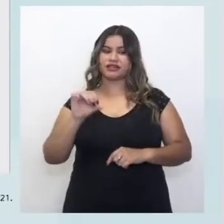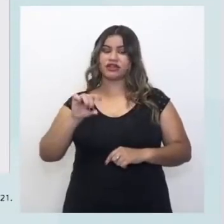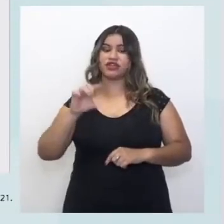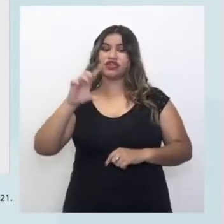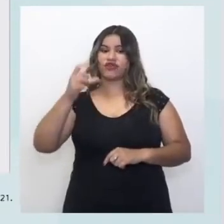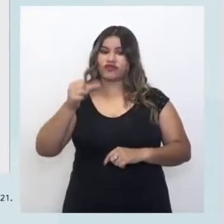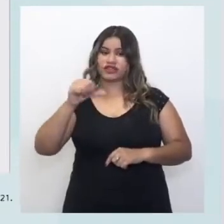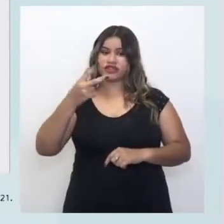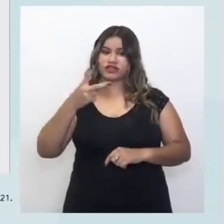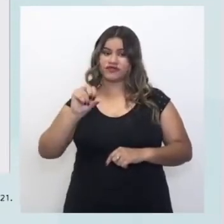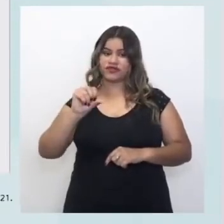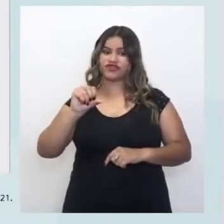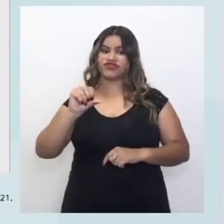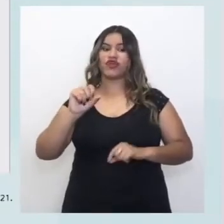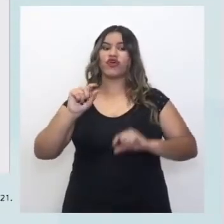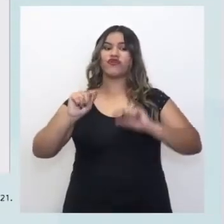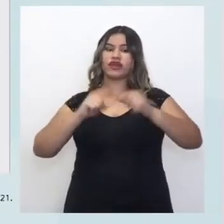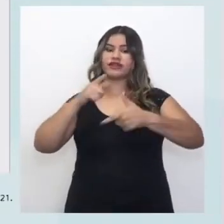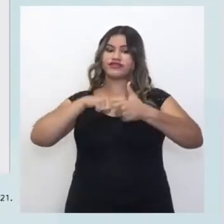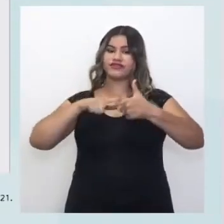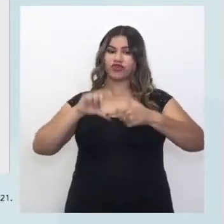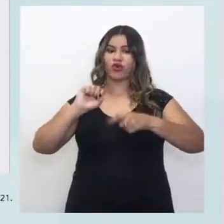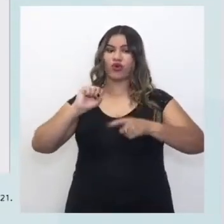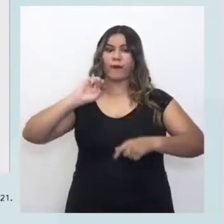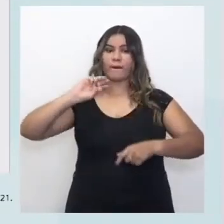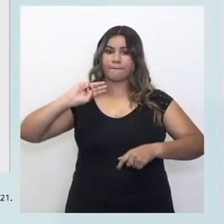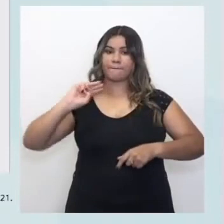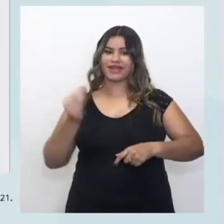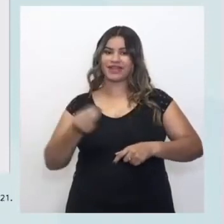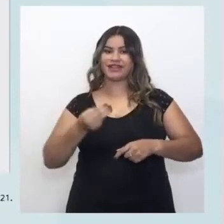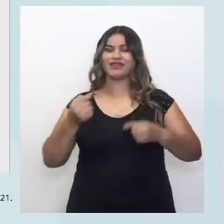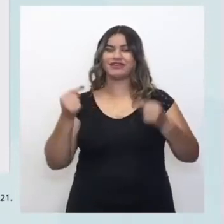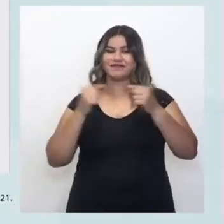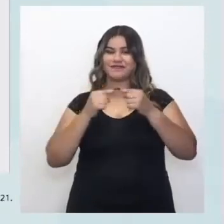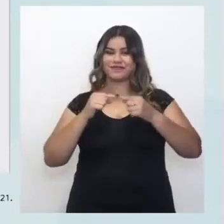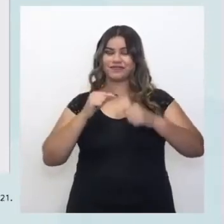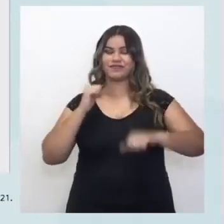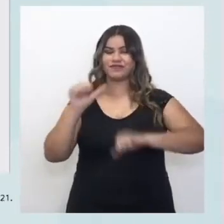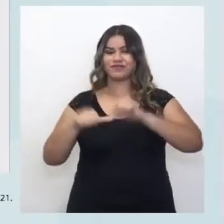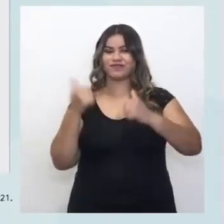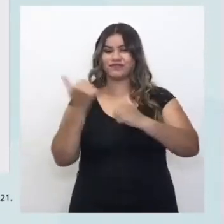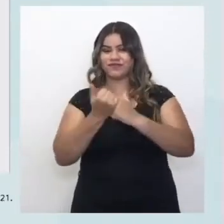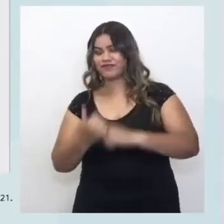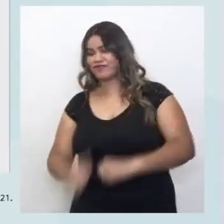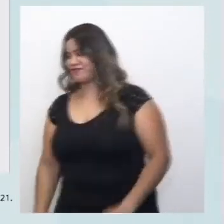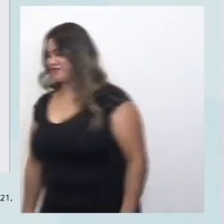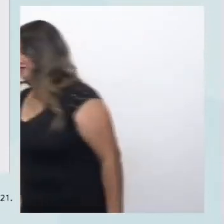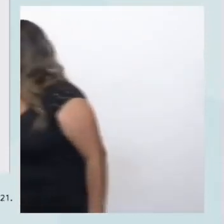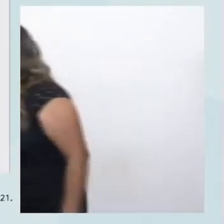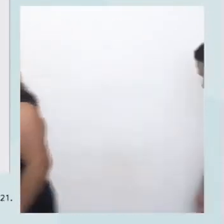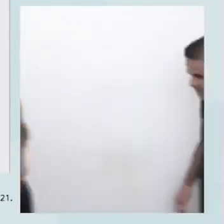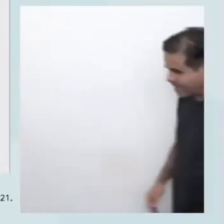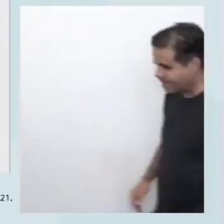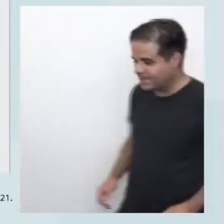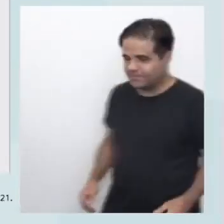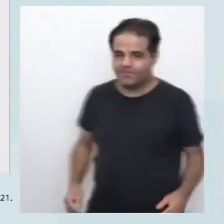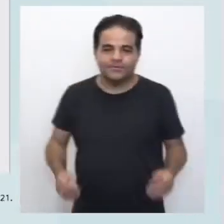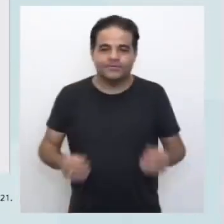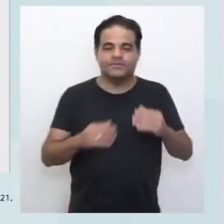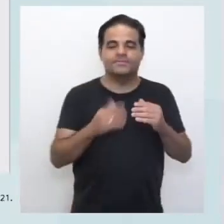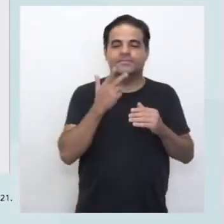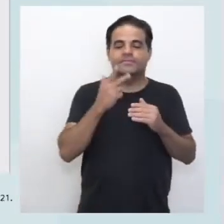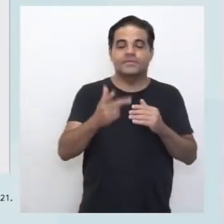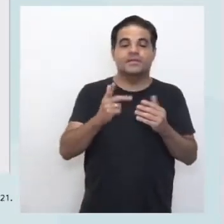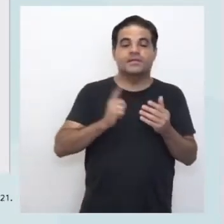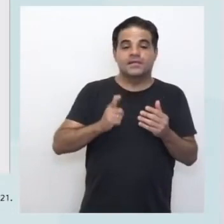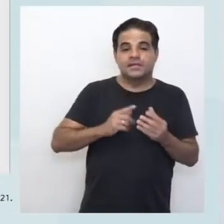207.660.929 habitantes, dividindo por 8.515 quilômetros, 759 quilômetros quadrados, dá